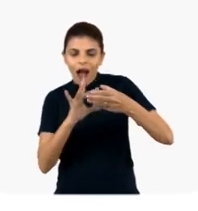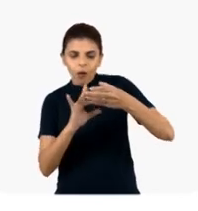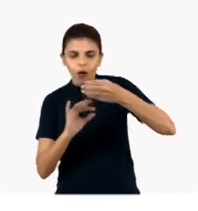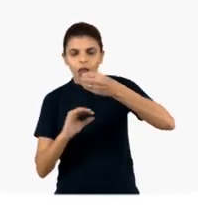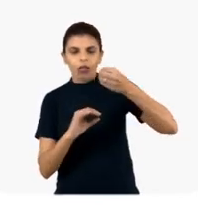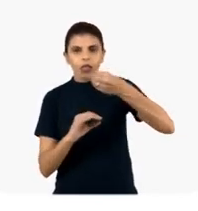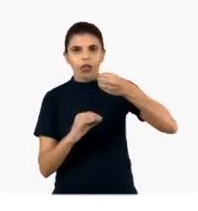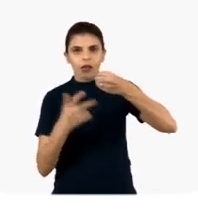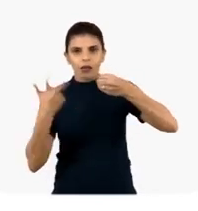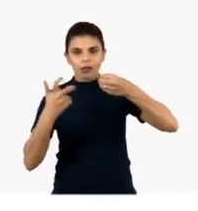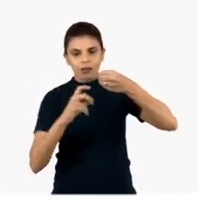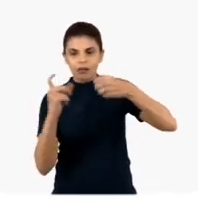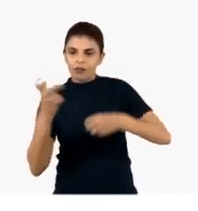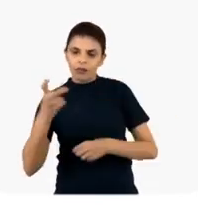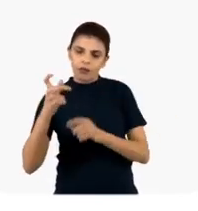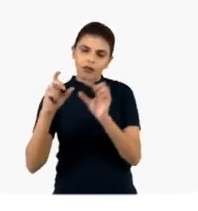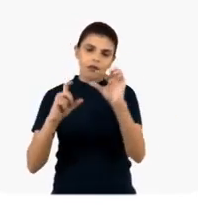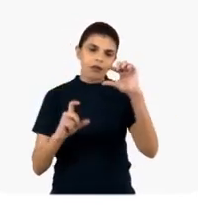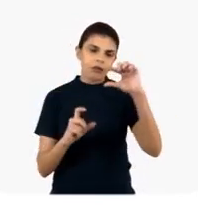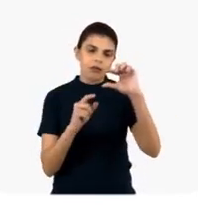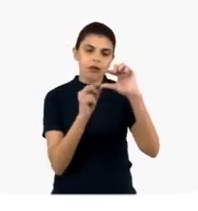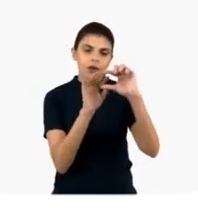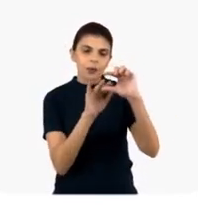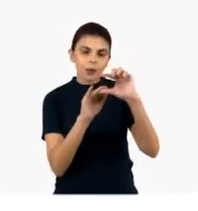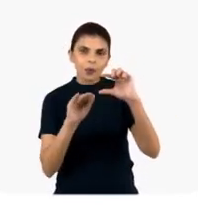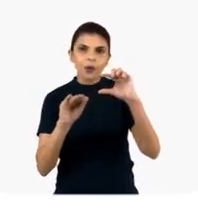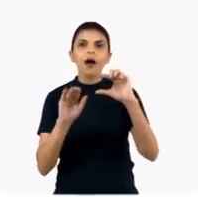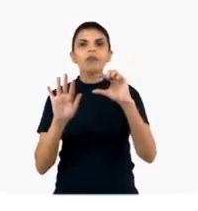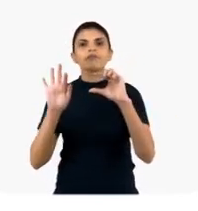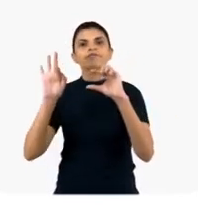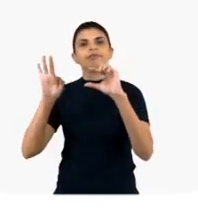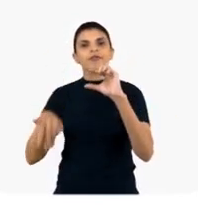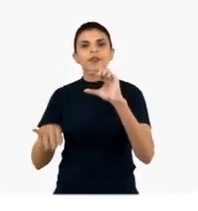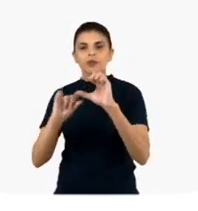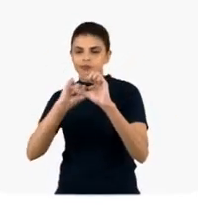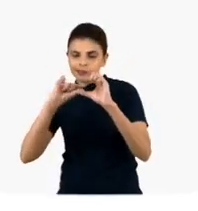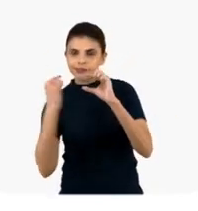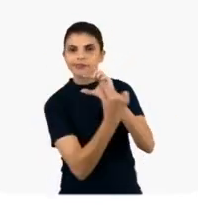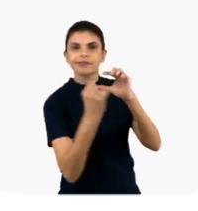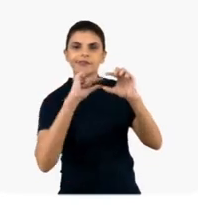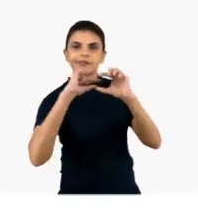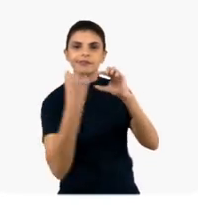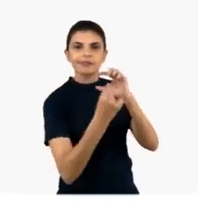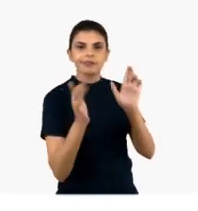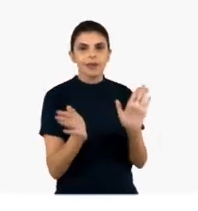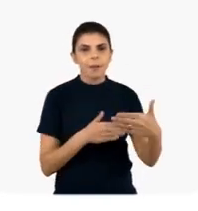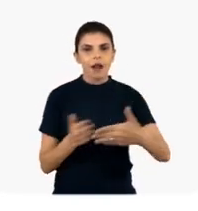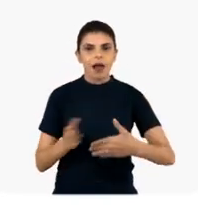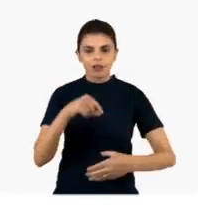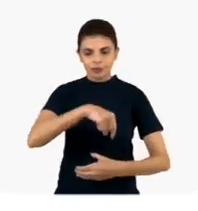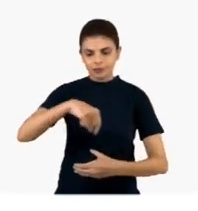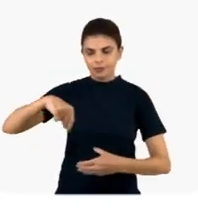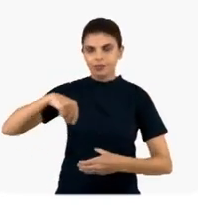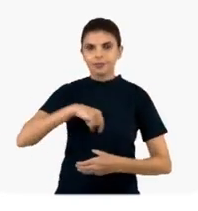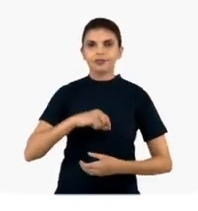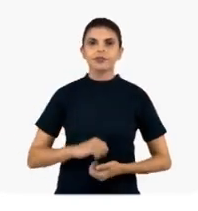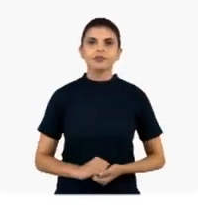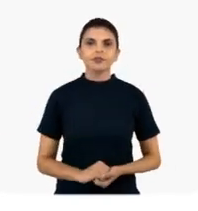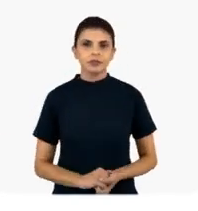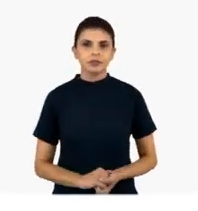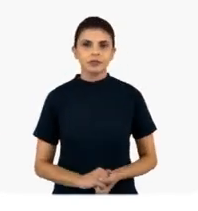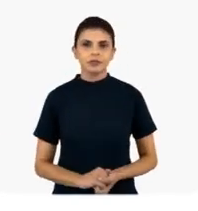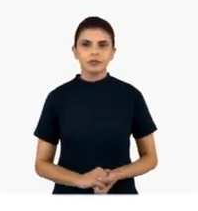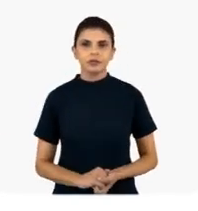da água, né, da umidade do meu produto. E, finalmente, os processos de rotulagem e embalagem.